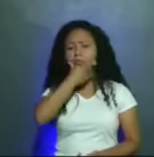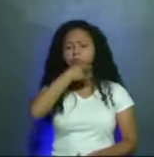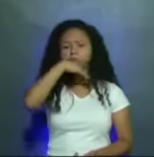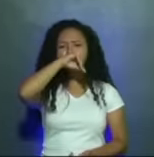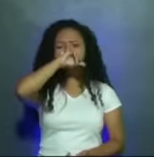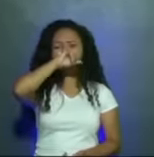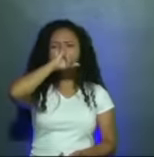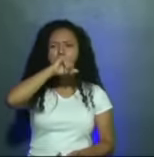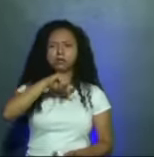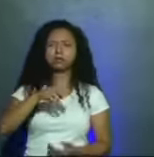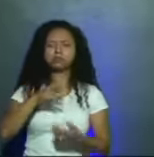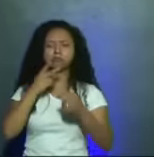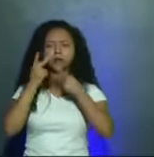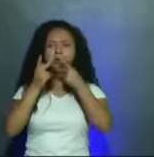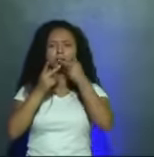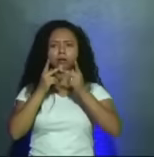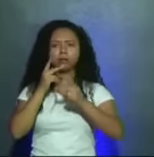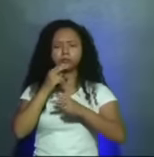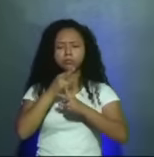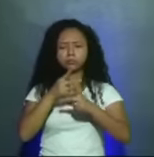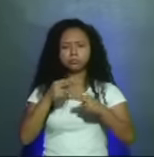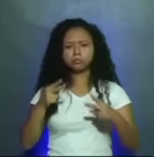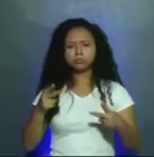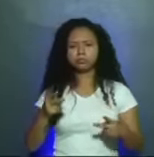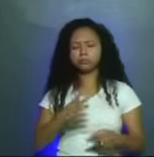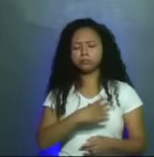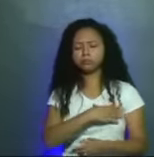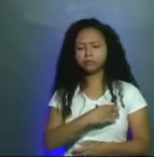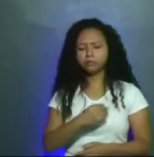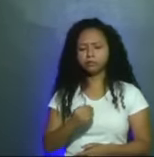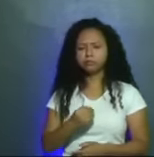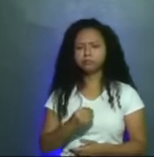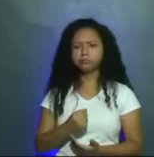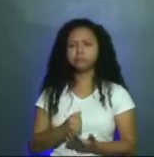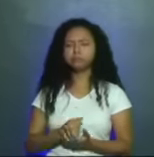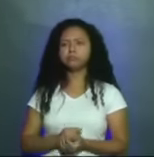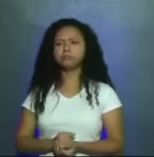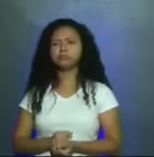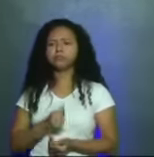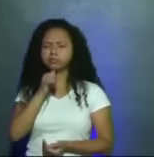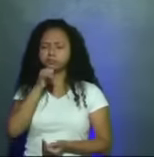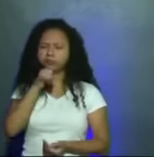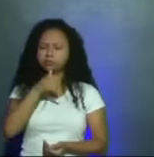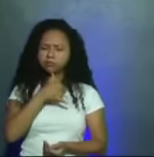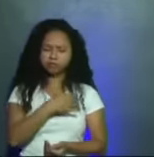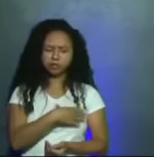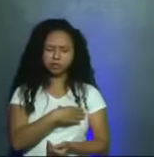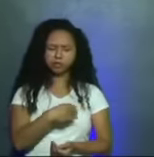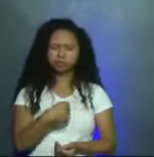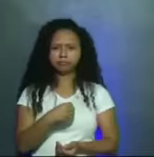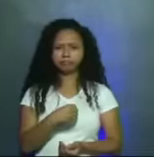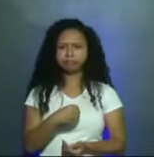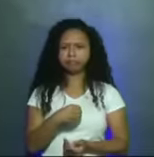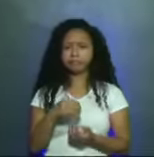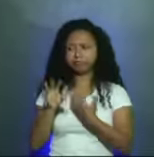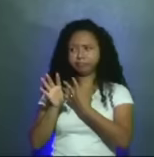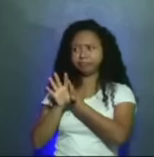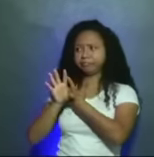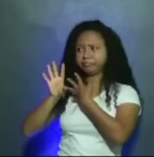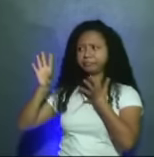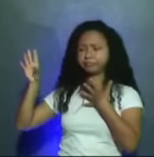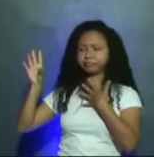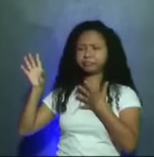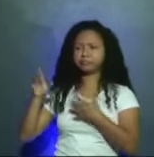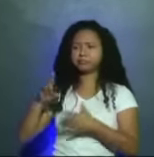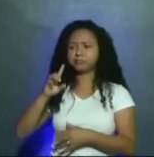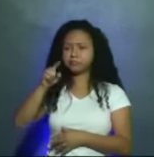falou algo para o seu filho que ofendeu, machucou muito o seu filho. E o filho está afastado. Depois você